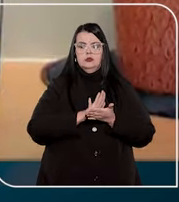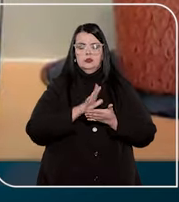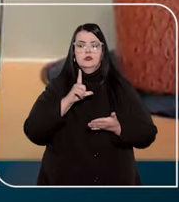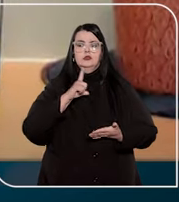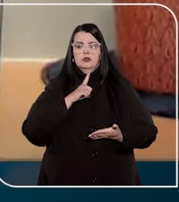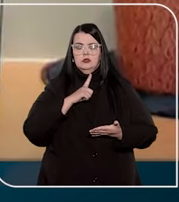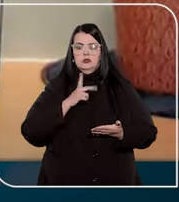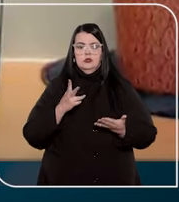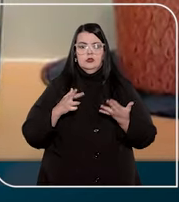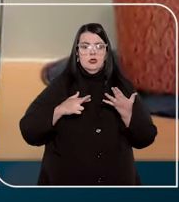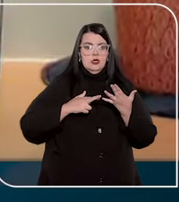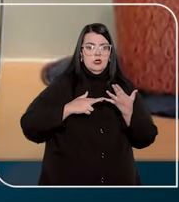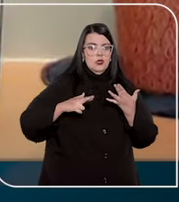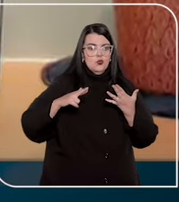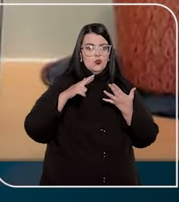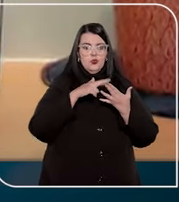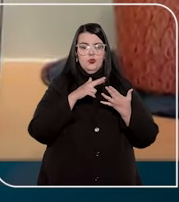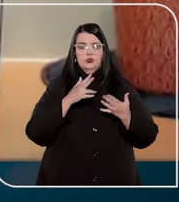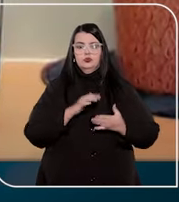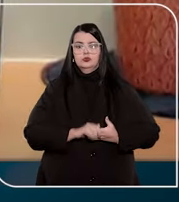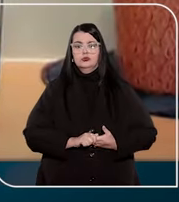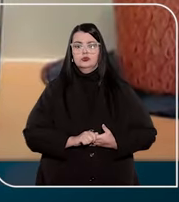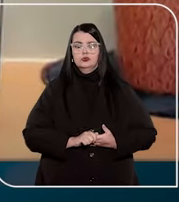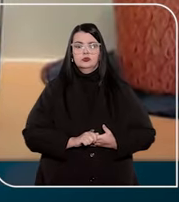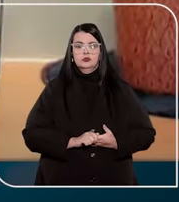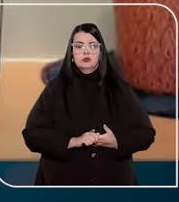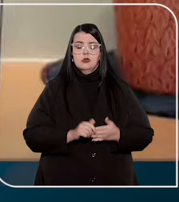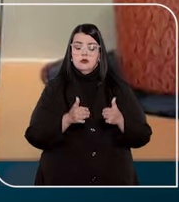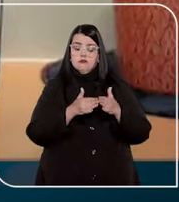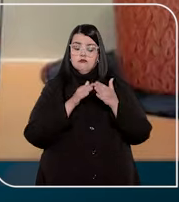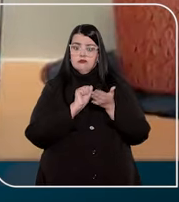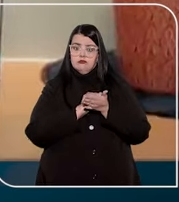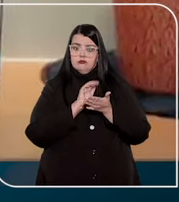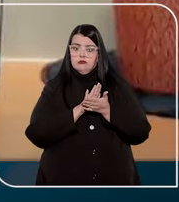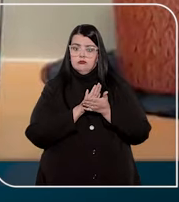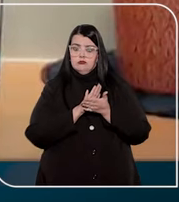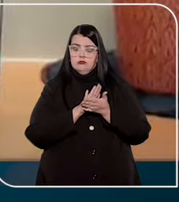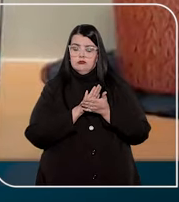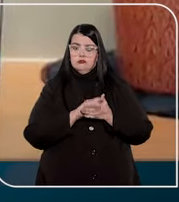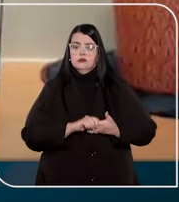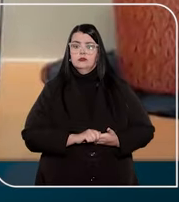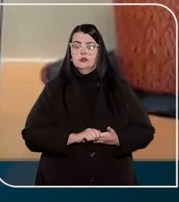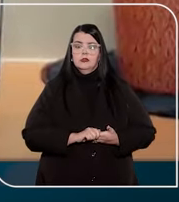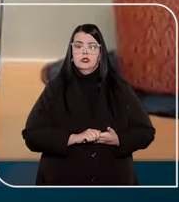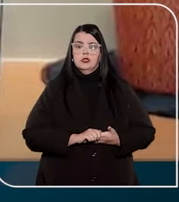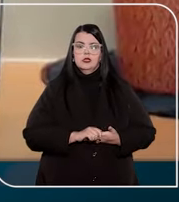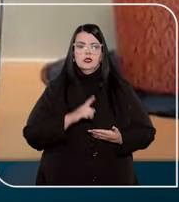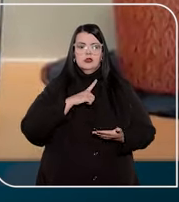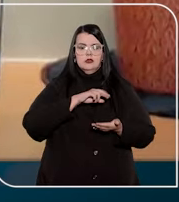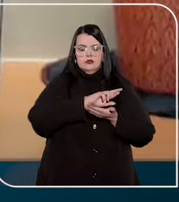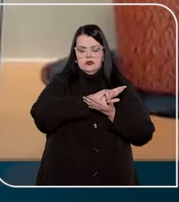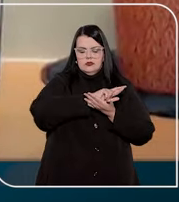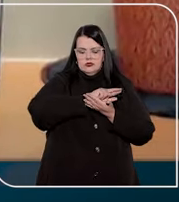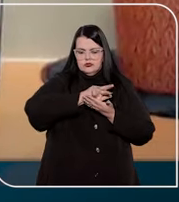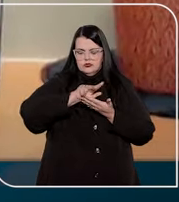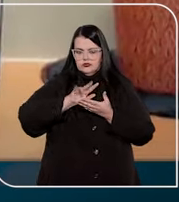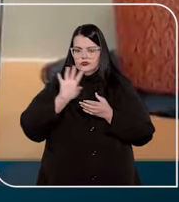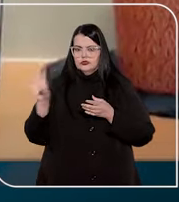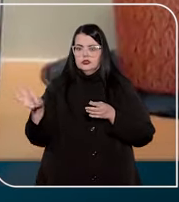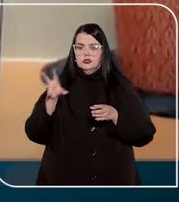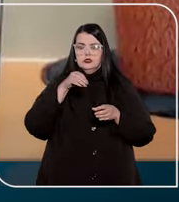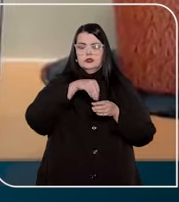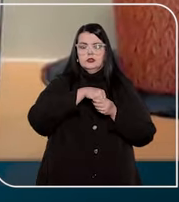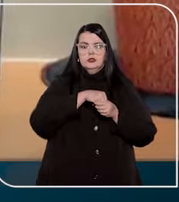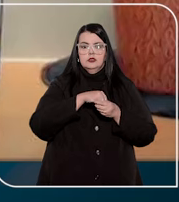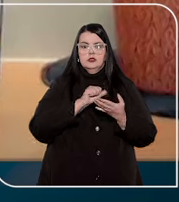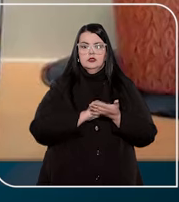esse recurso, normalmente denominado de apelação, ele devolve toda a matéria de forma ampla para o tribunal,